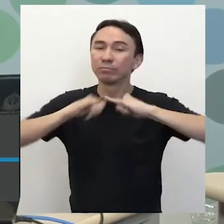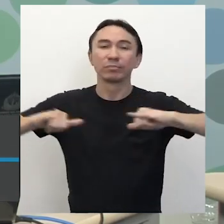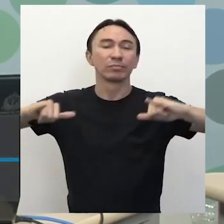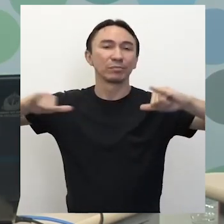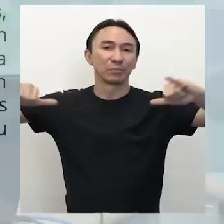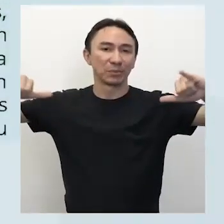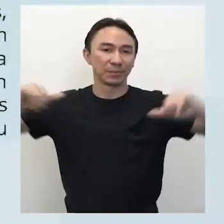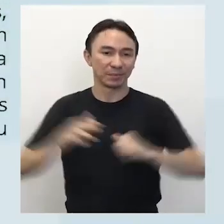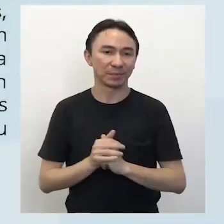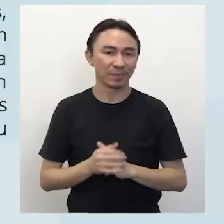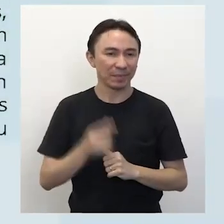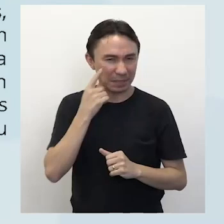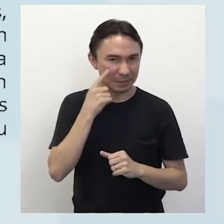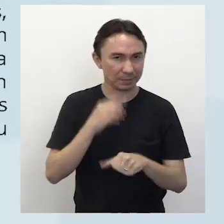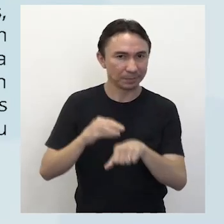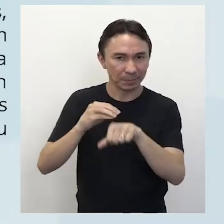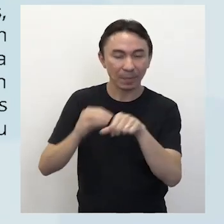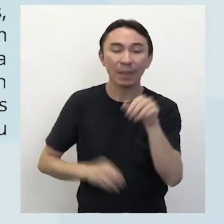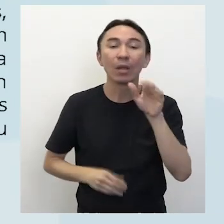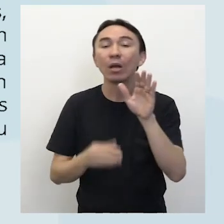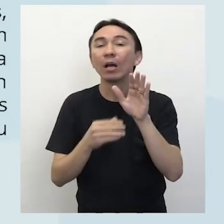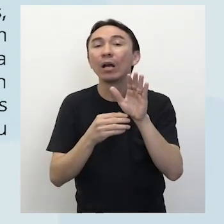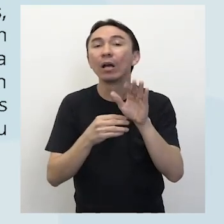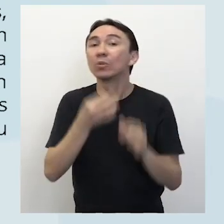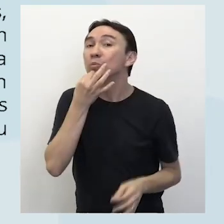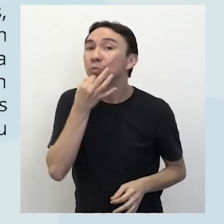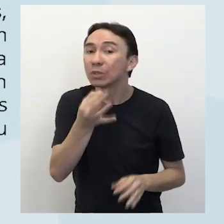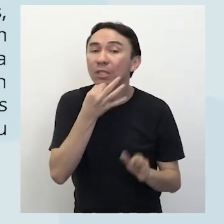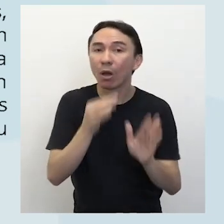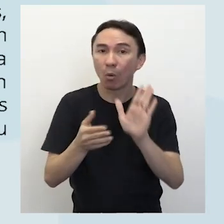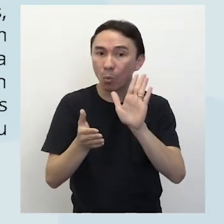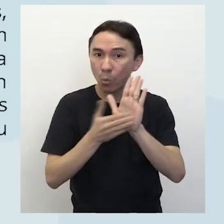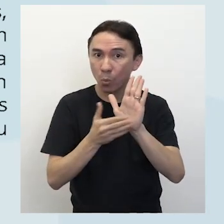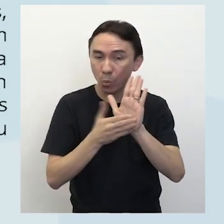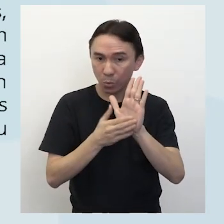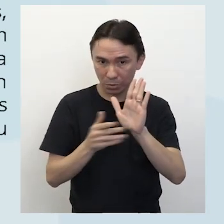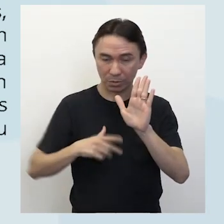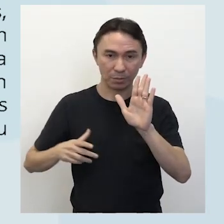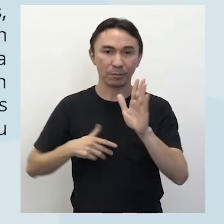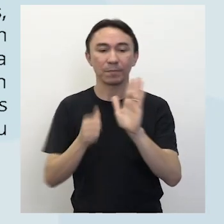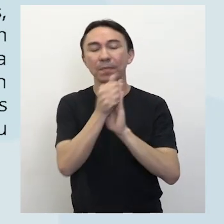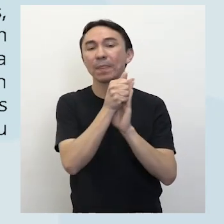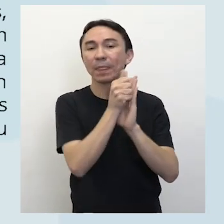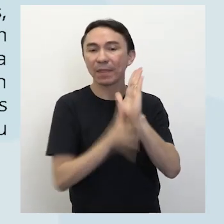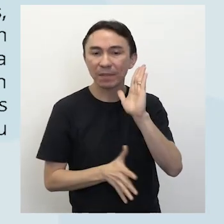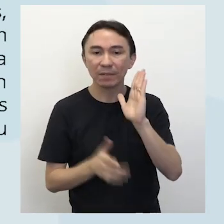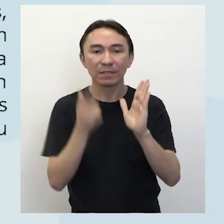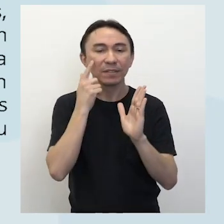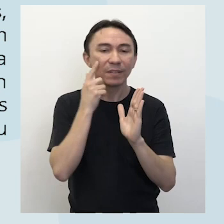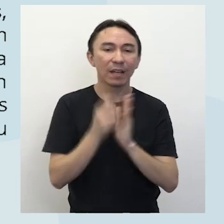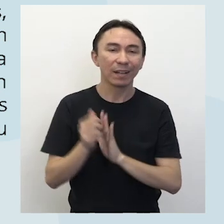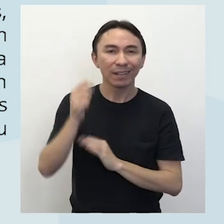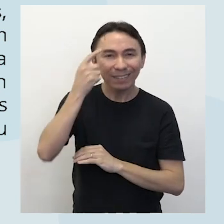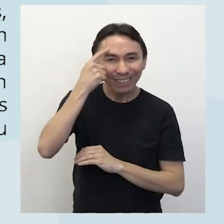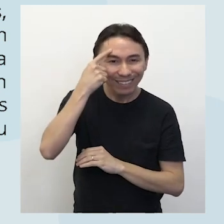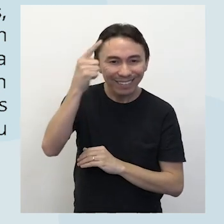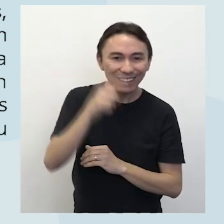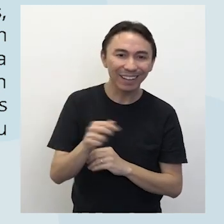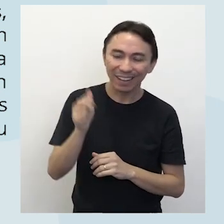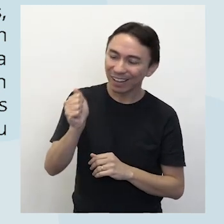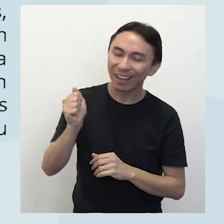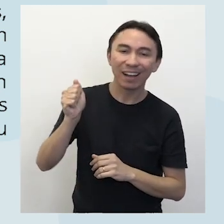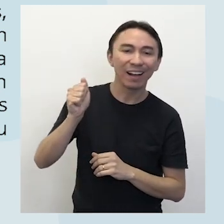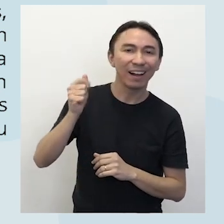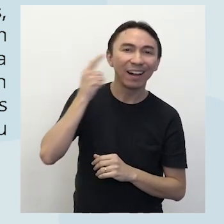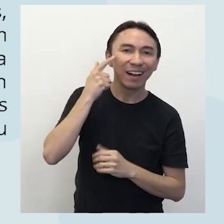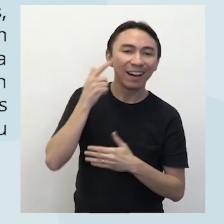tinha uma sugestão de atividade que para você ter uma ideia de fazer a agulha e a linha, que é um apólogo,